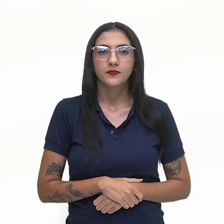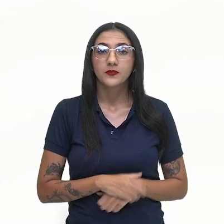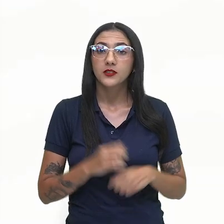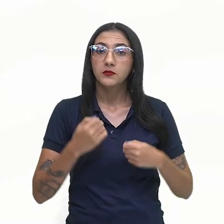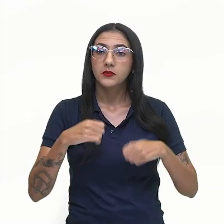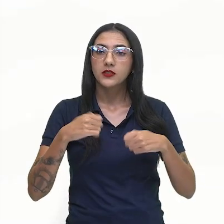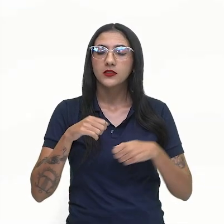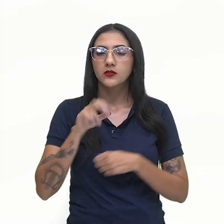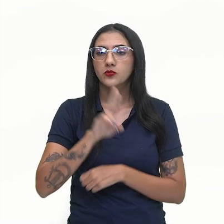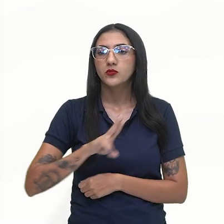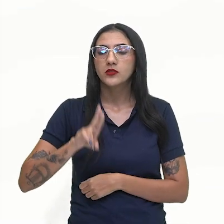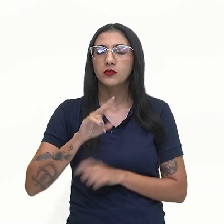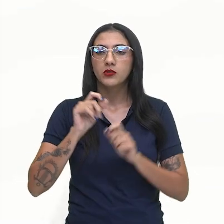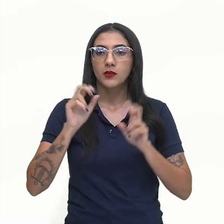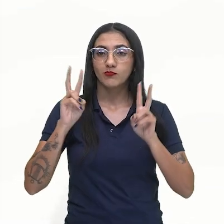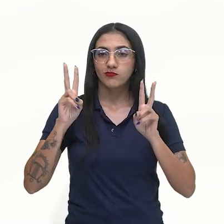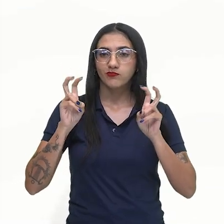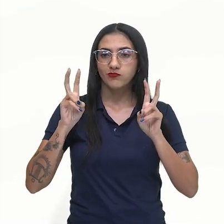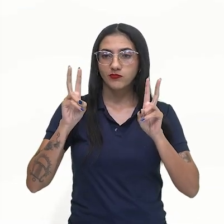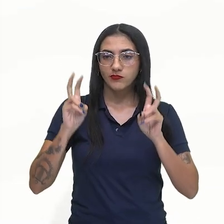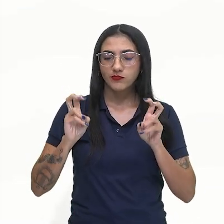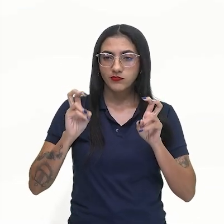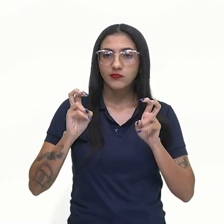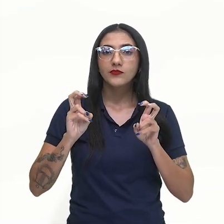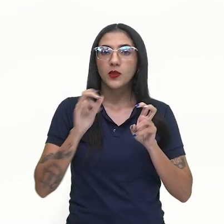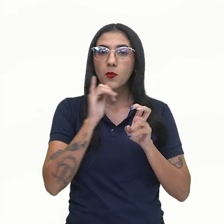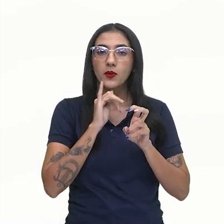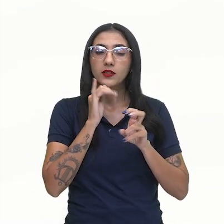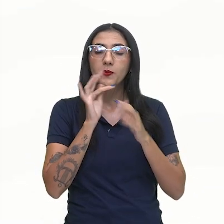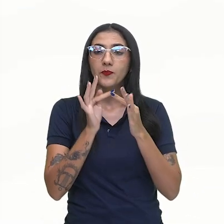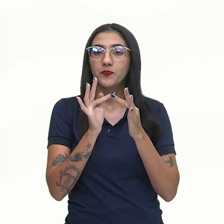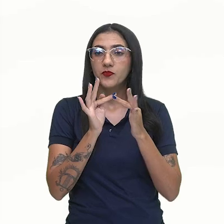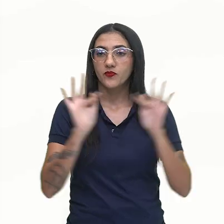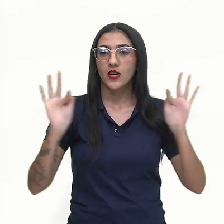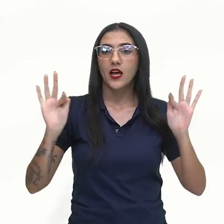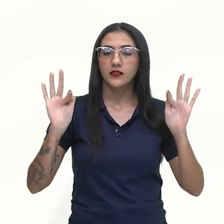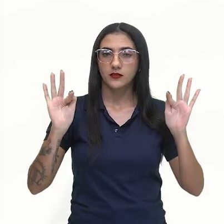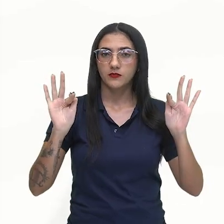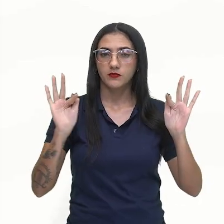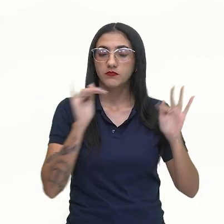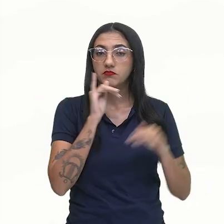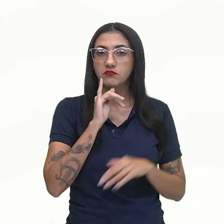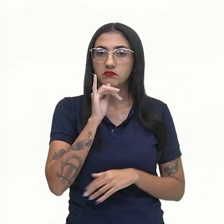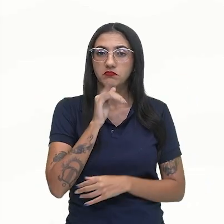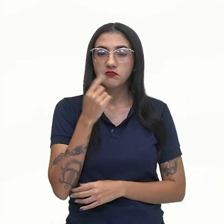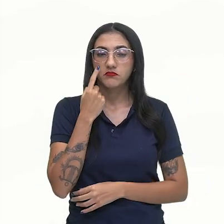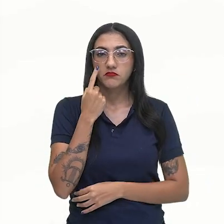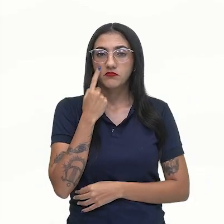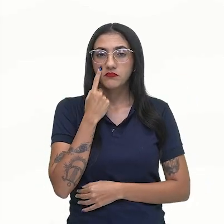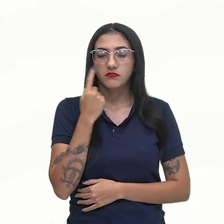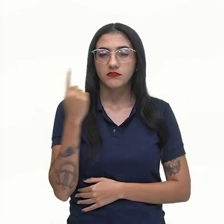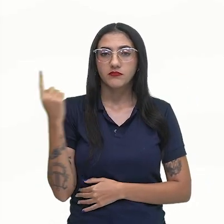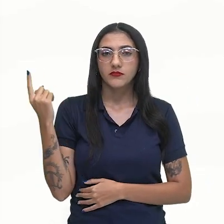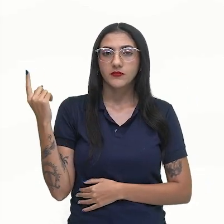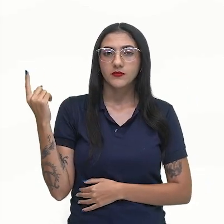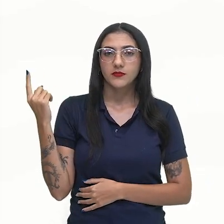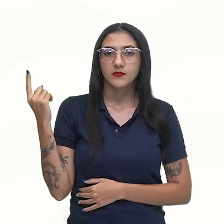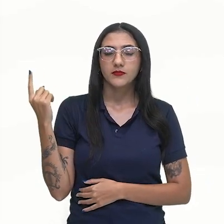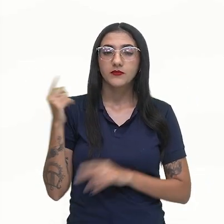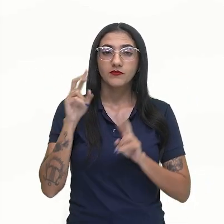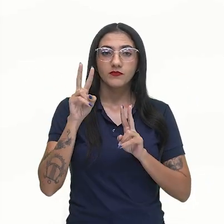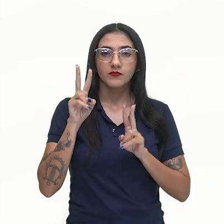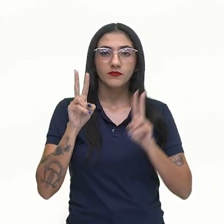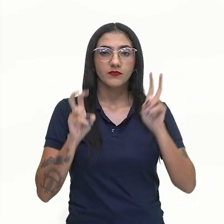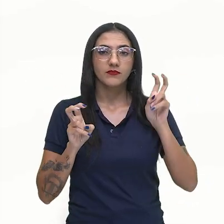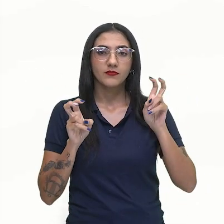aspas, quotes, aspas, para frases exatas. Então, olha só, example. Eu utilizei aqui, ó, quotes,